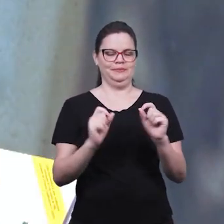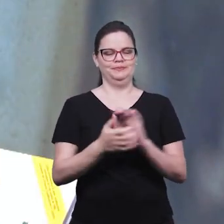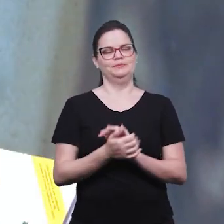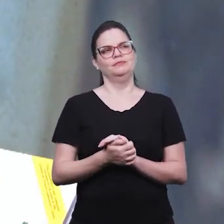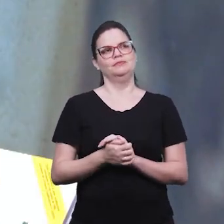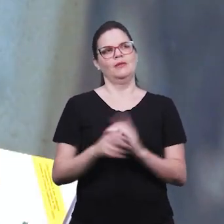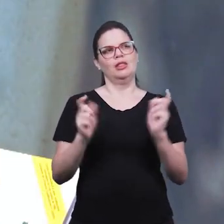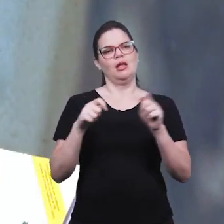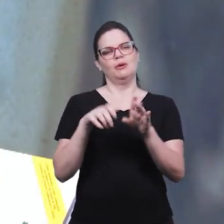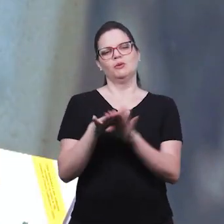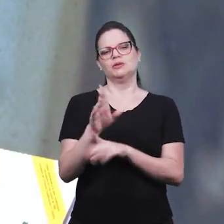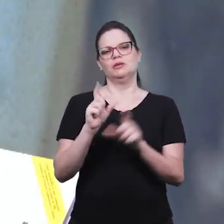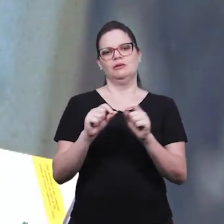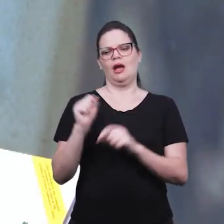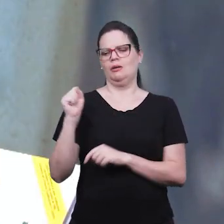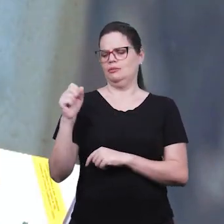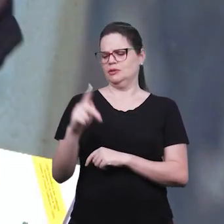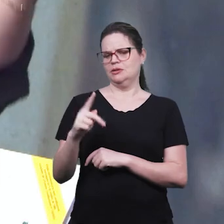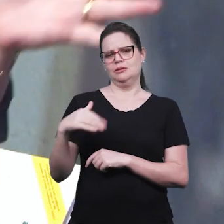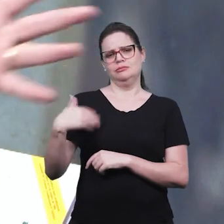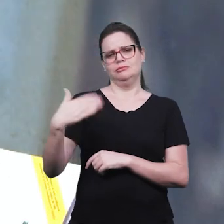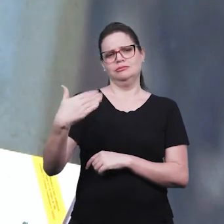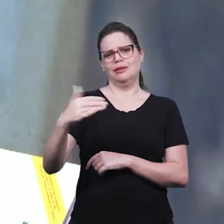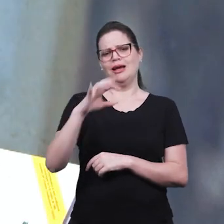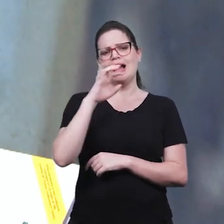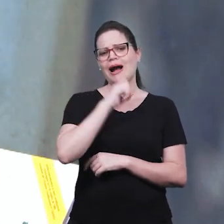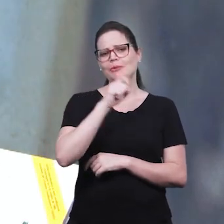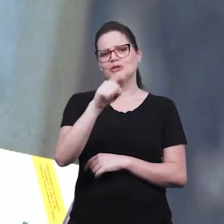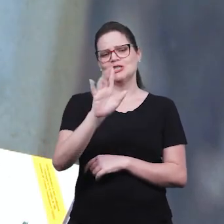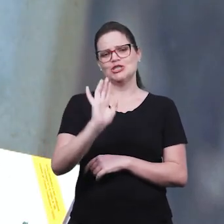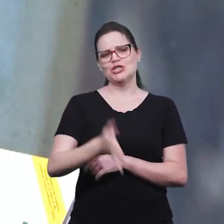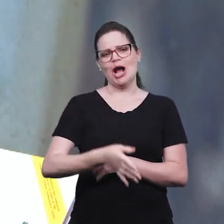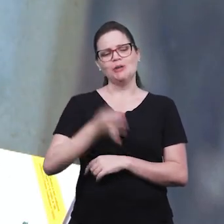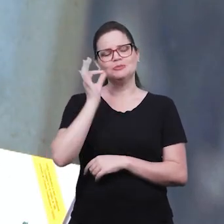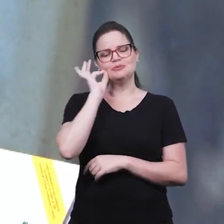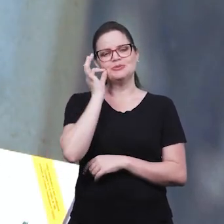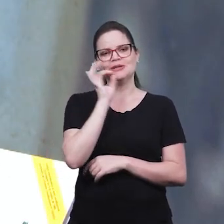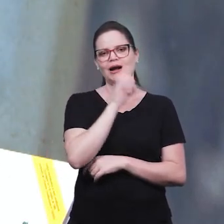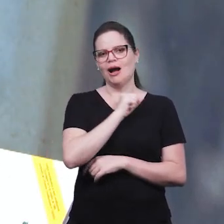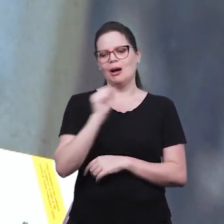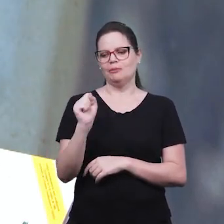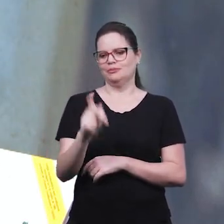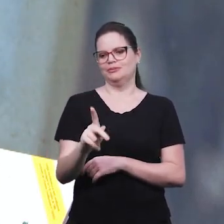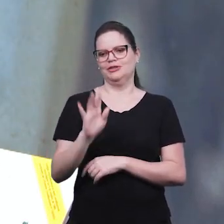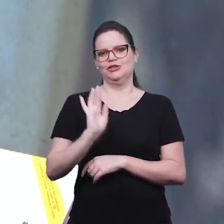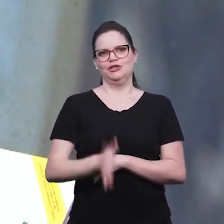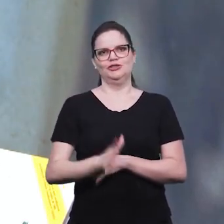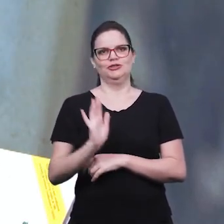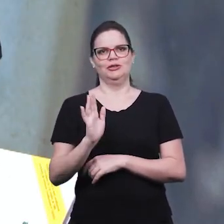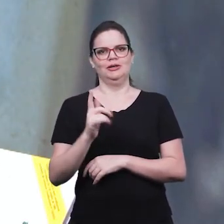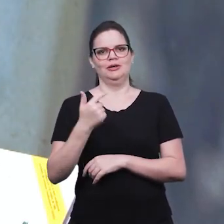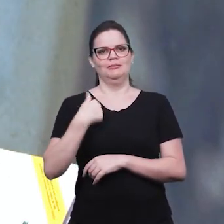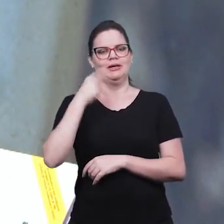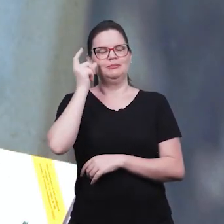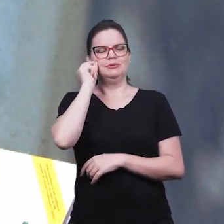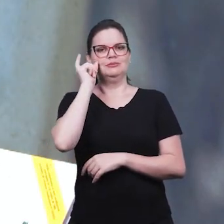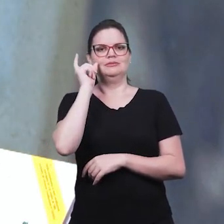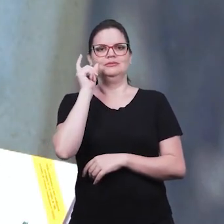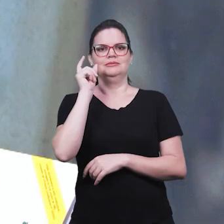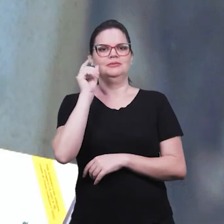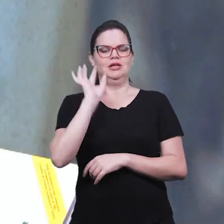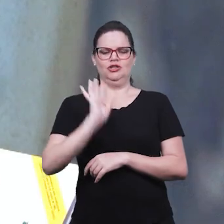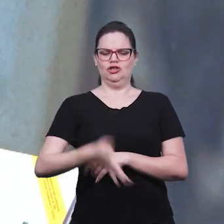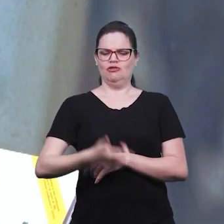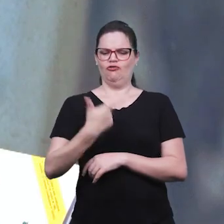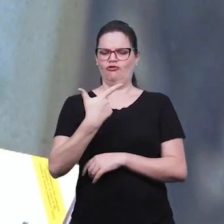a aposentadoria é uma coisa que está logo ali. Quando você menos espera, já chegou. Quando você fechou